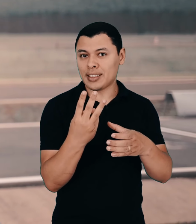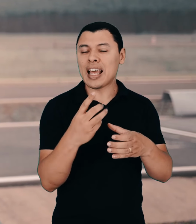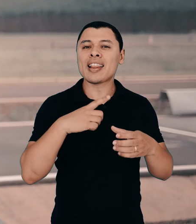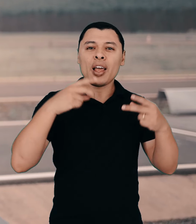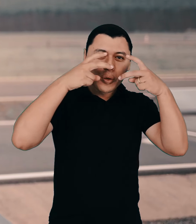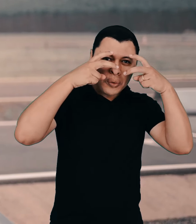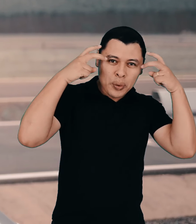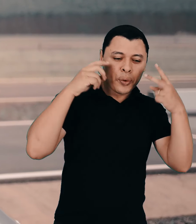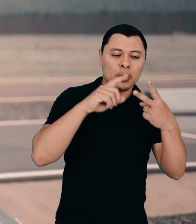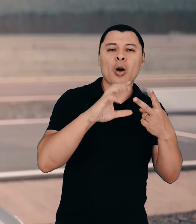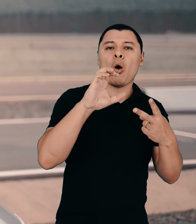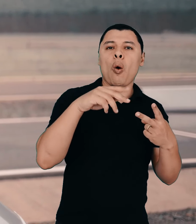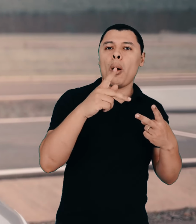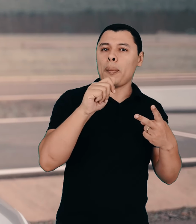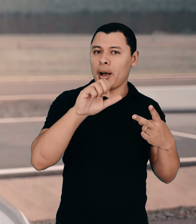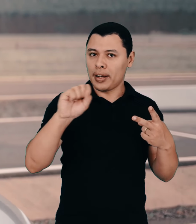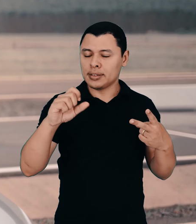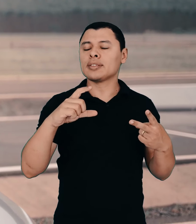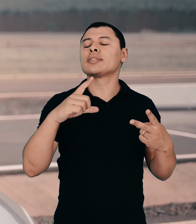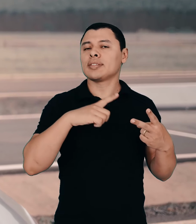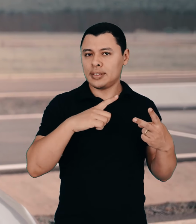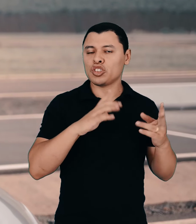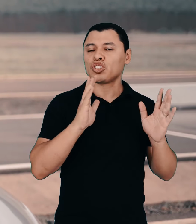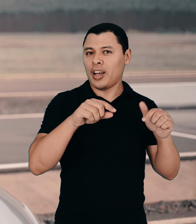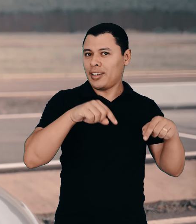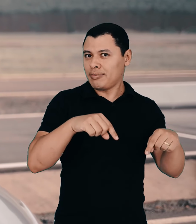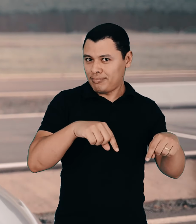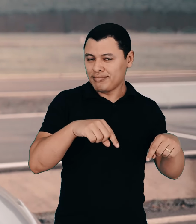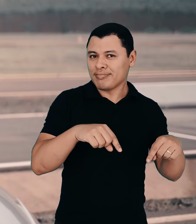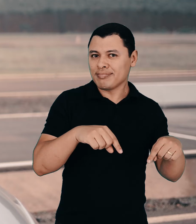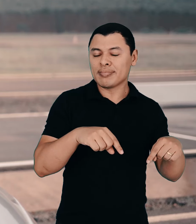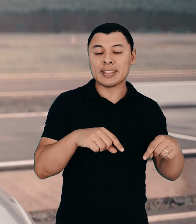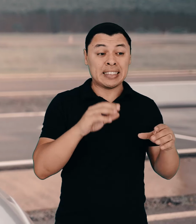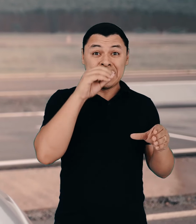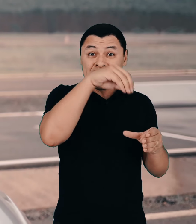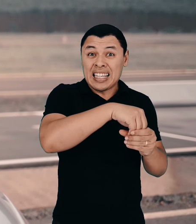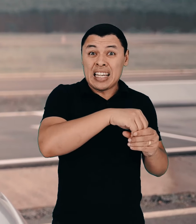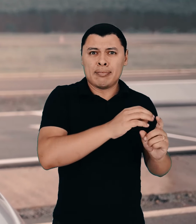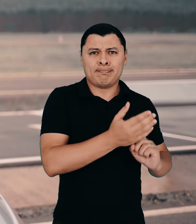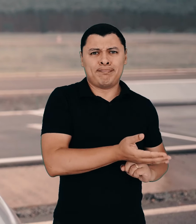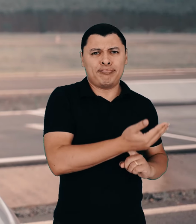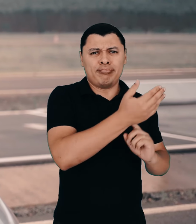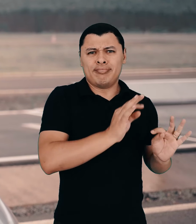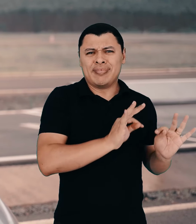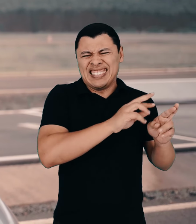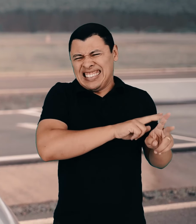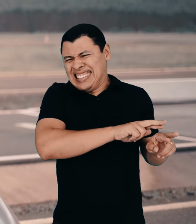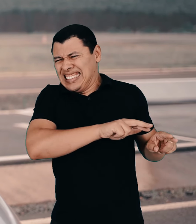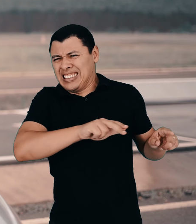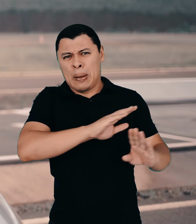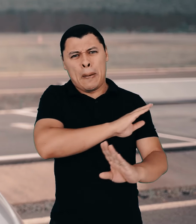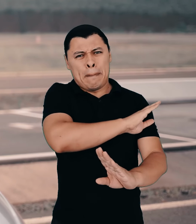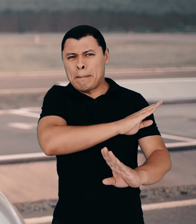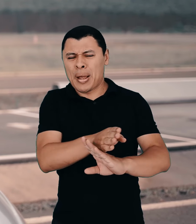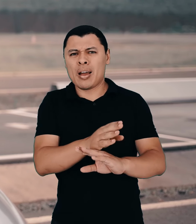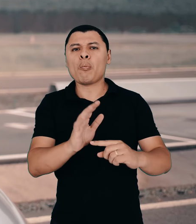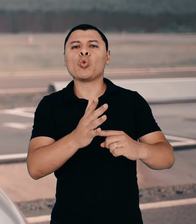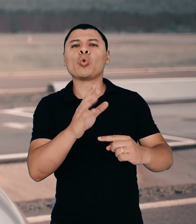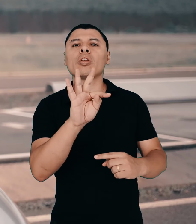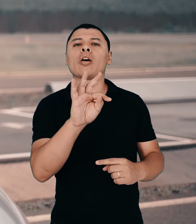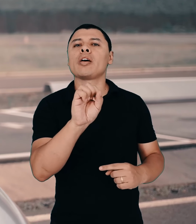canal, inclusive. E é um motor realmente recheado de tecnologias que acabou destronando aí o TSI nesse sentido. Daqui a pouco